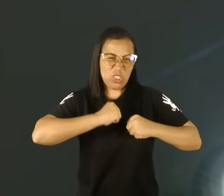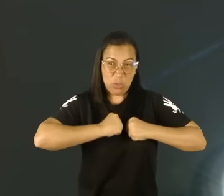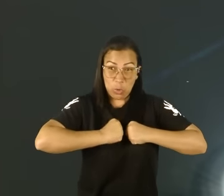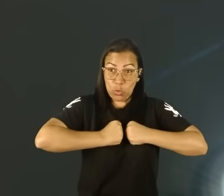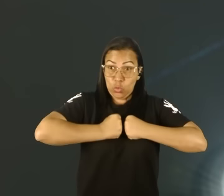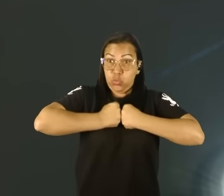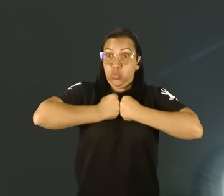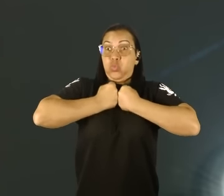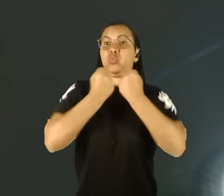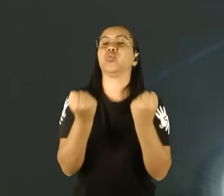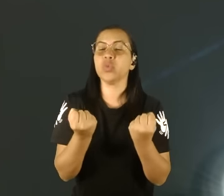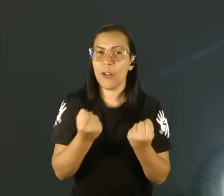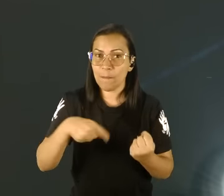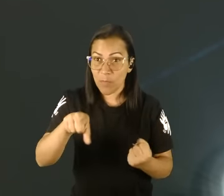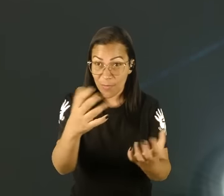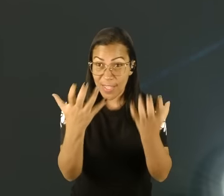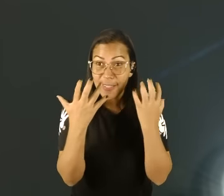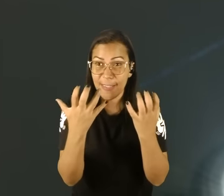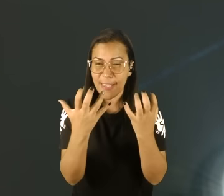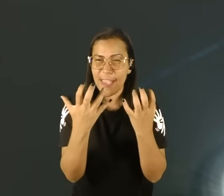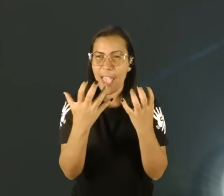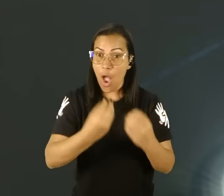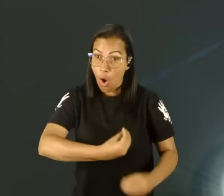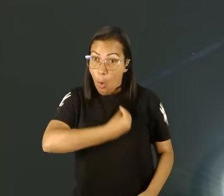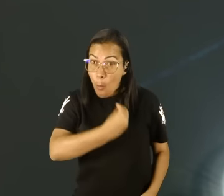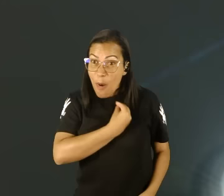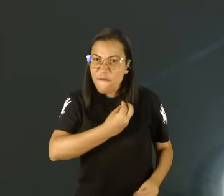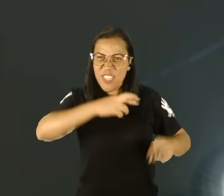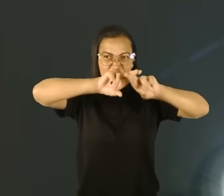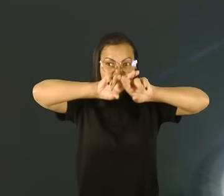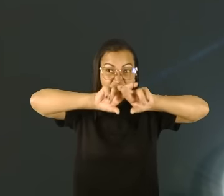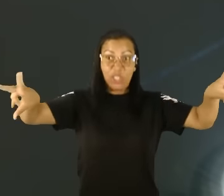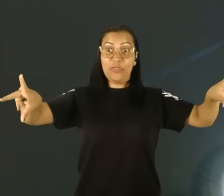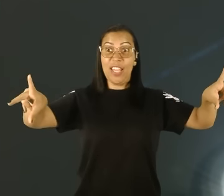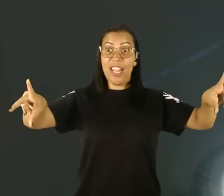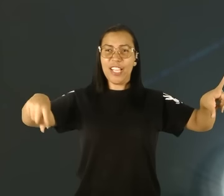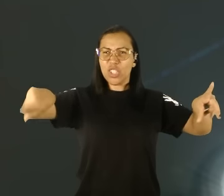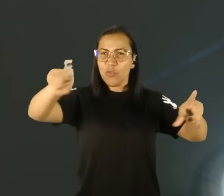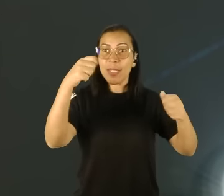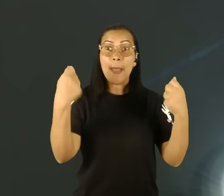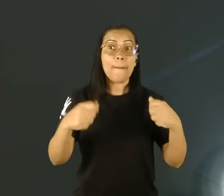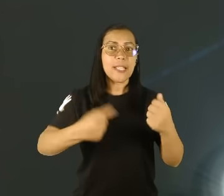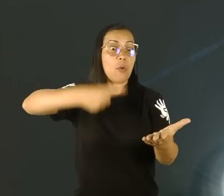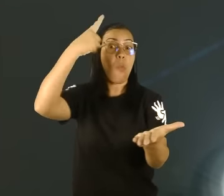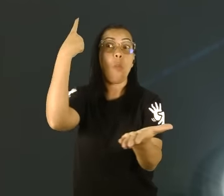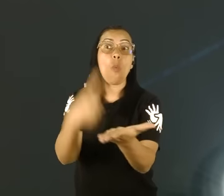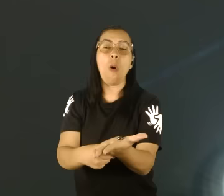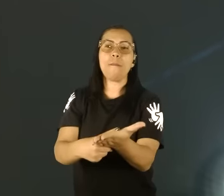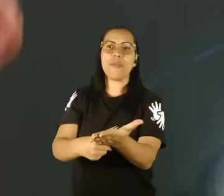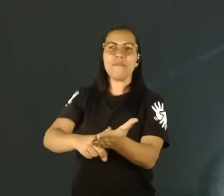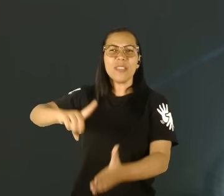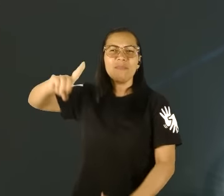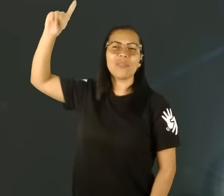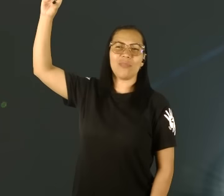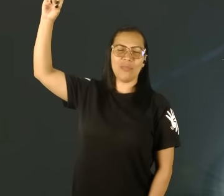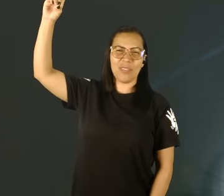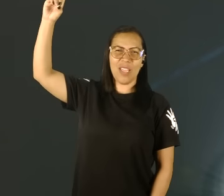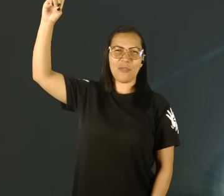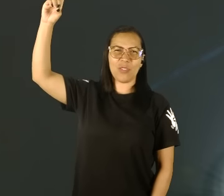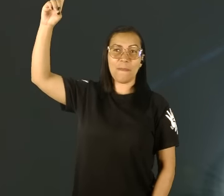vida relevante, se você quer viver uma vida comigo, assuma o compromisso de escalar a escada que eu coloquei, assuma